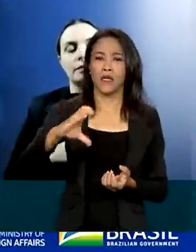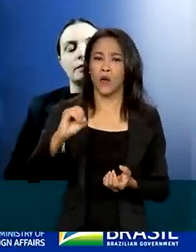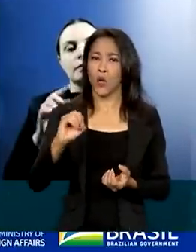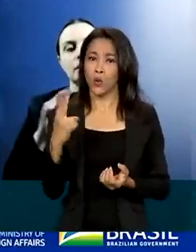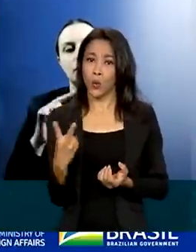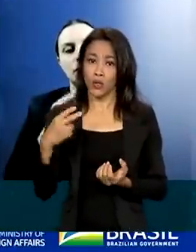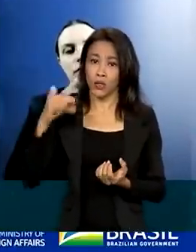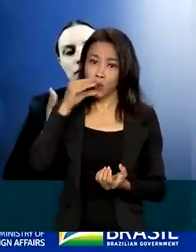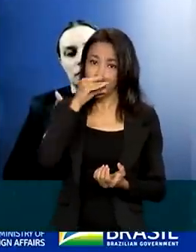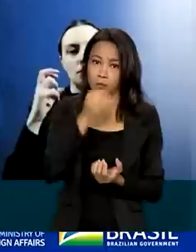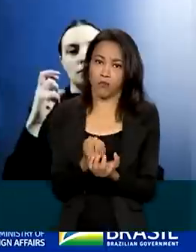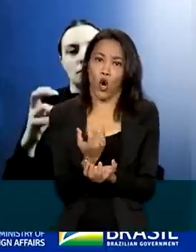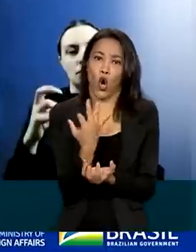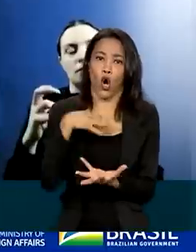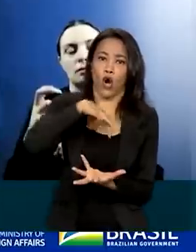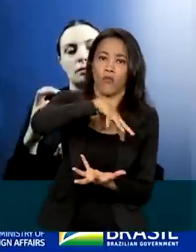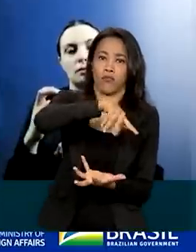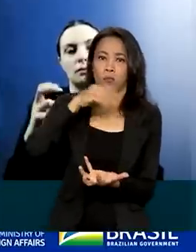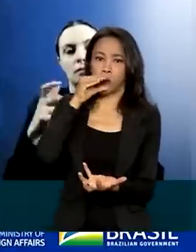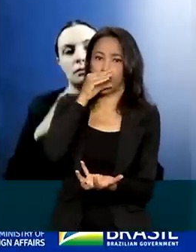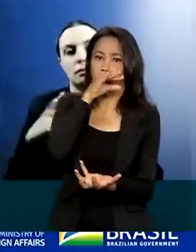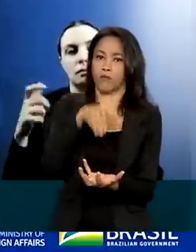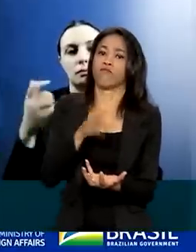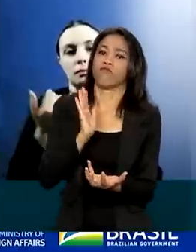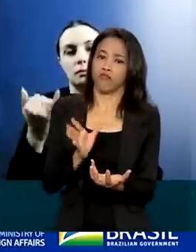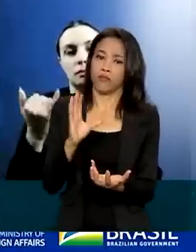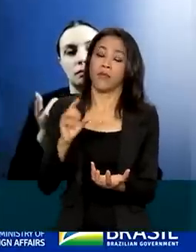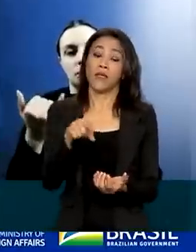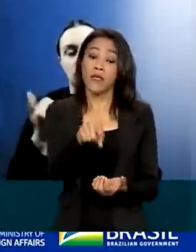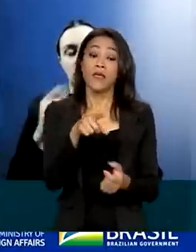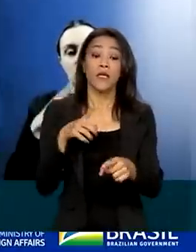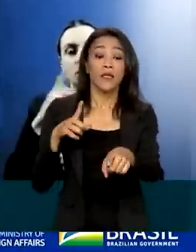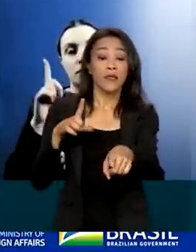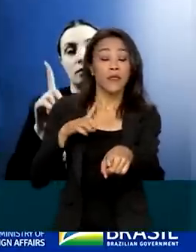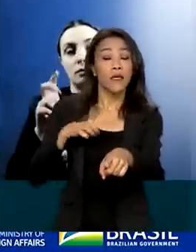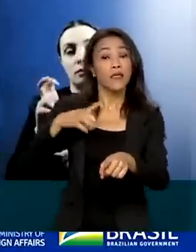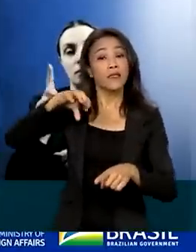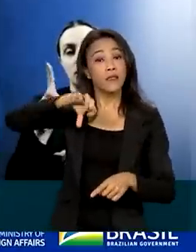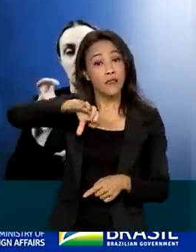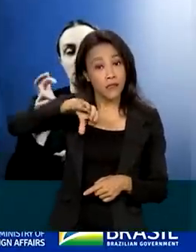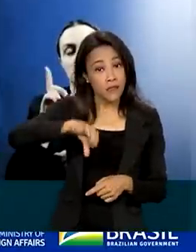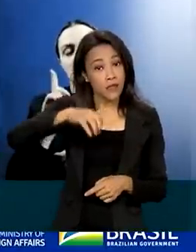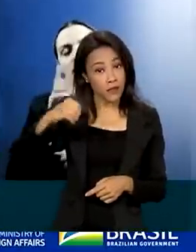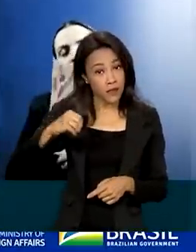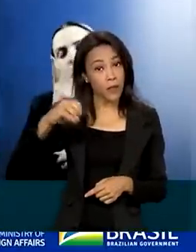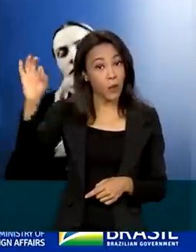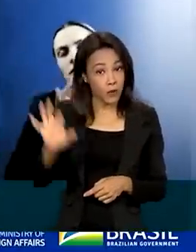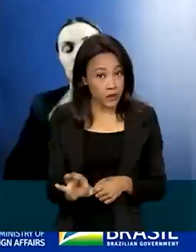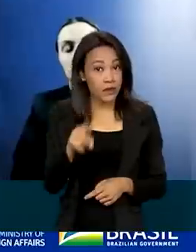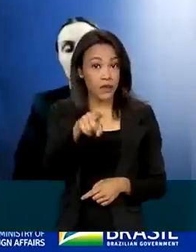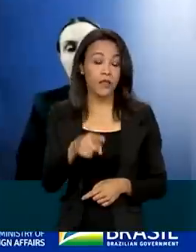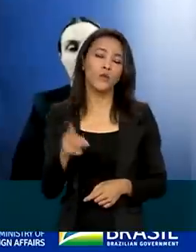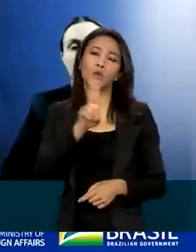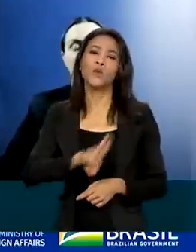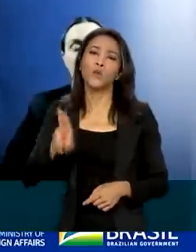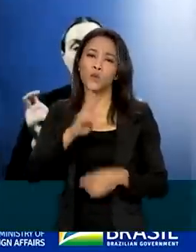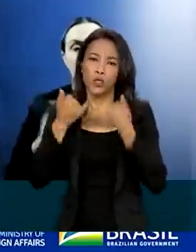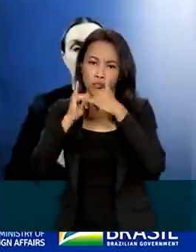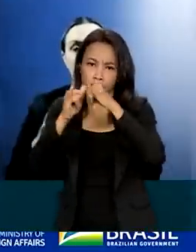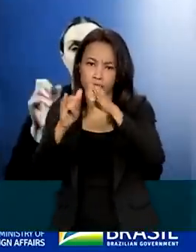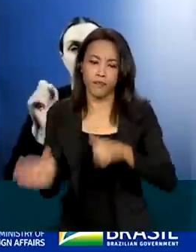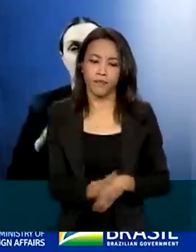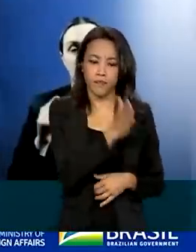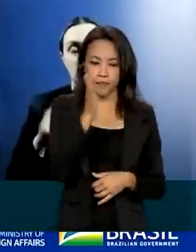2050 segundo trane o estado já conta com mais de 60% de energia de fontes renováveis já o Rio de Janeiro